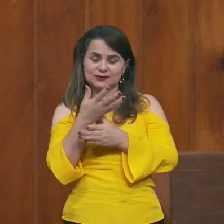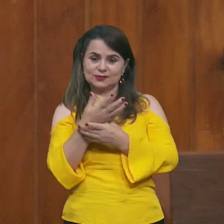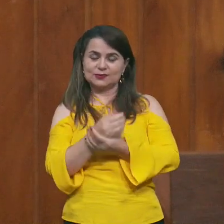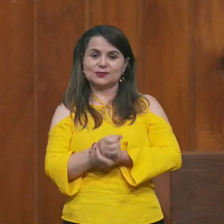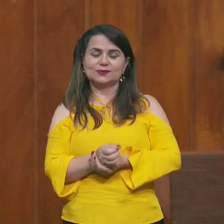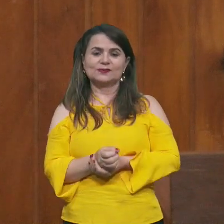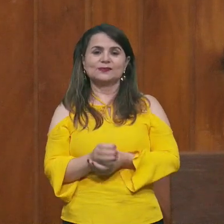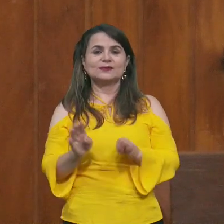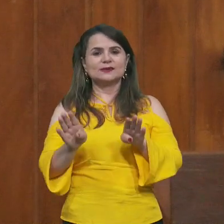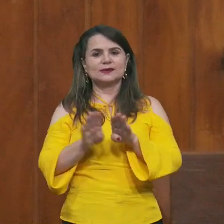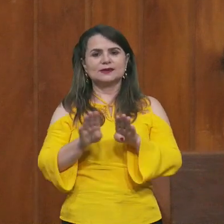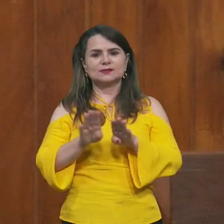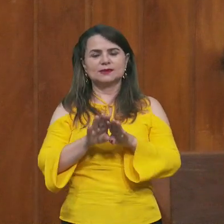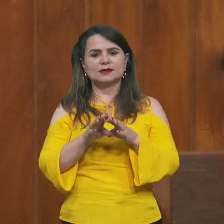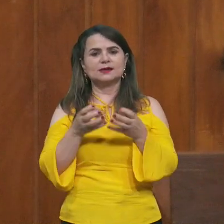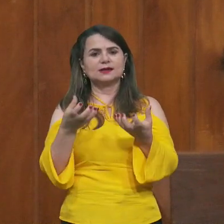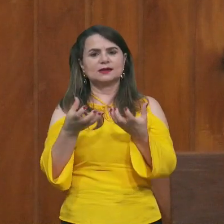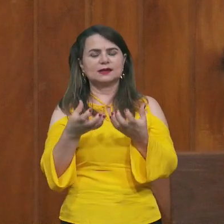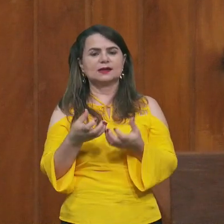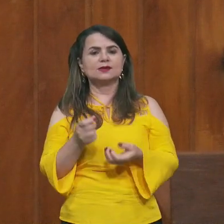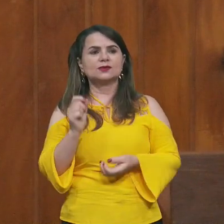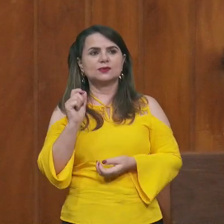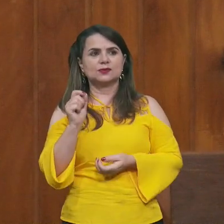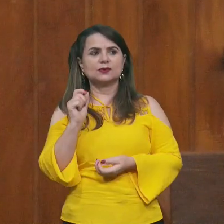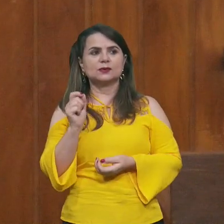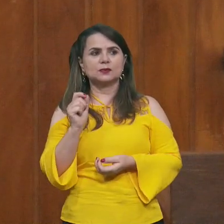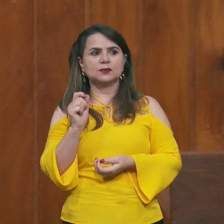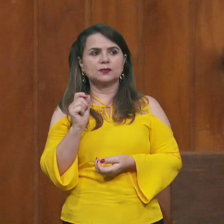ser diferente, eu acho que